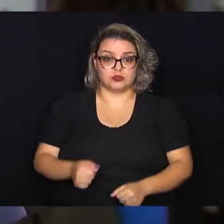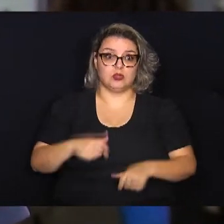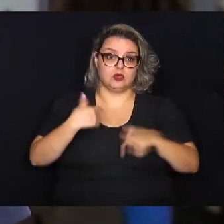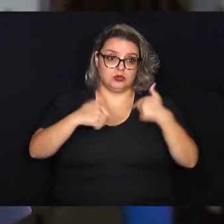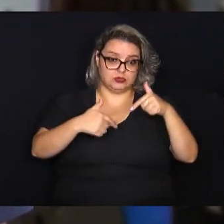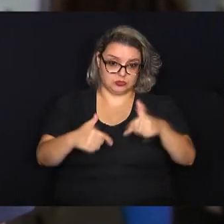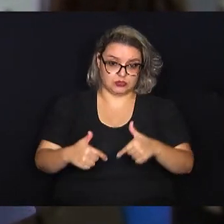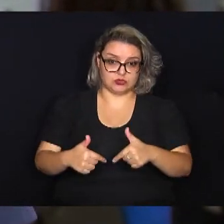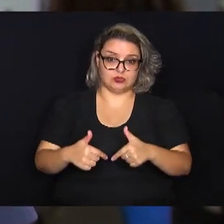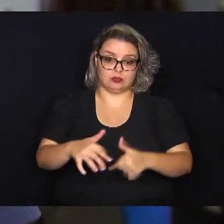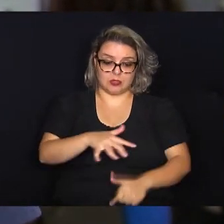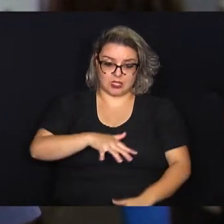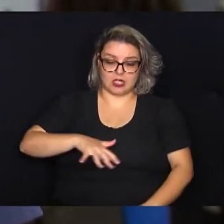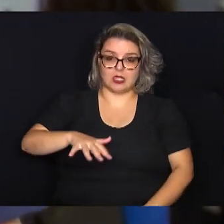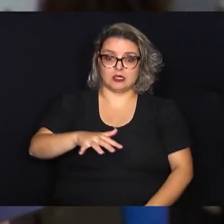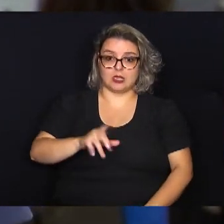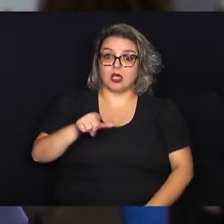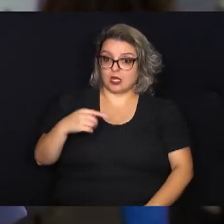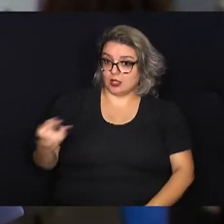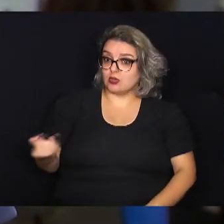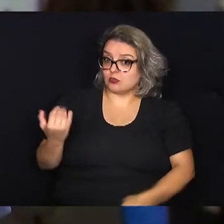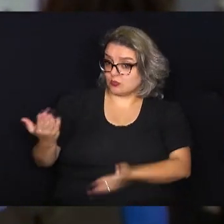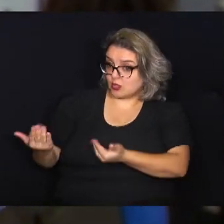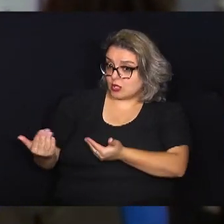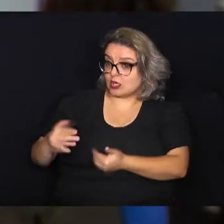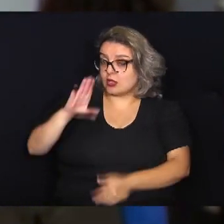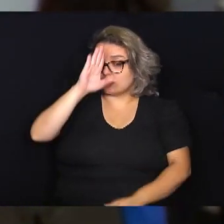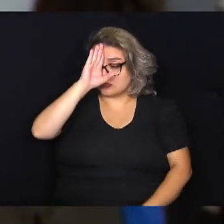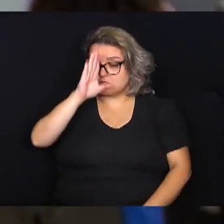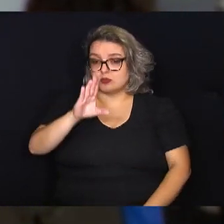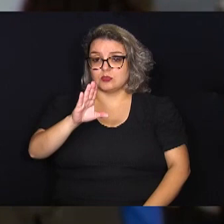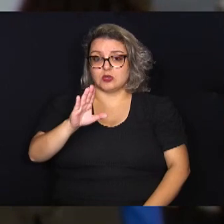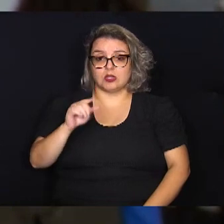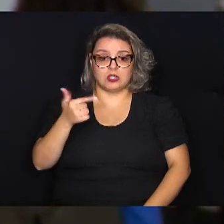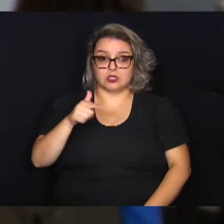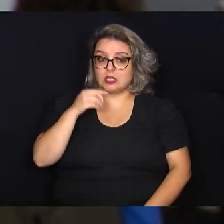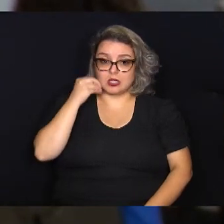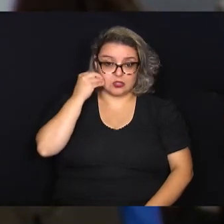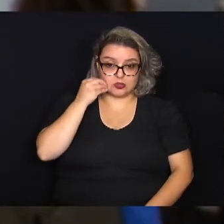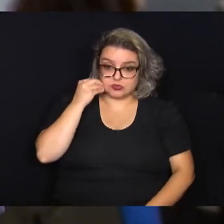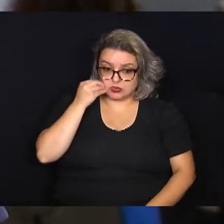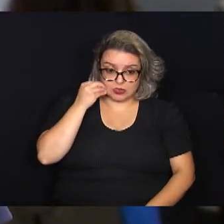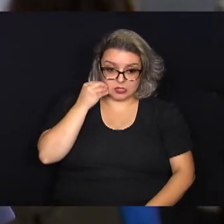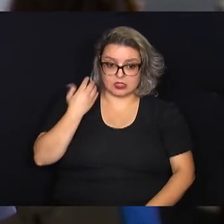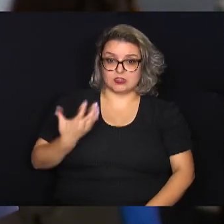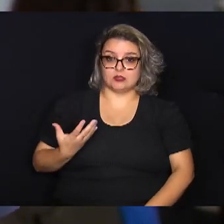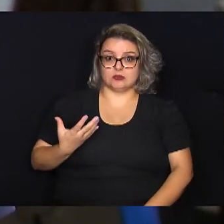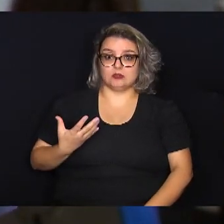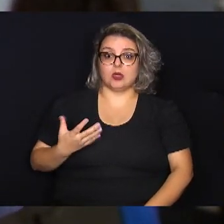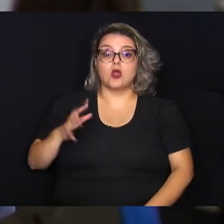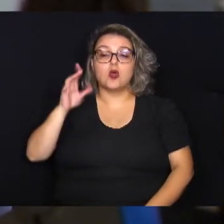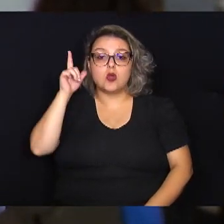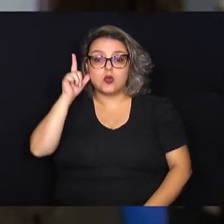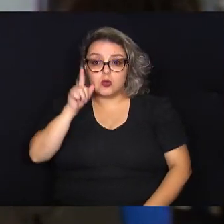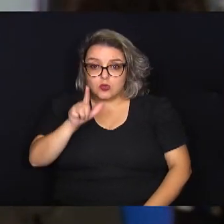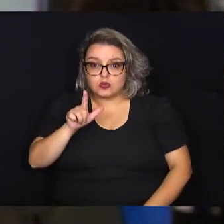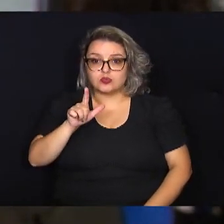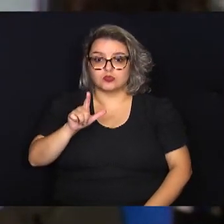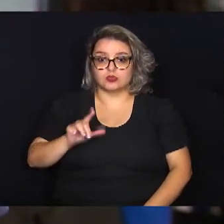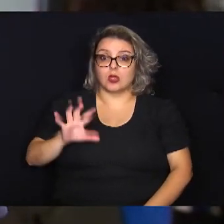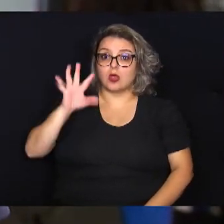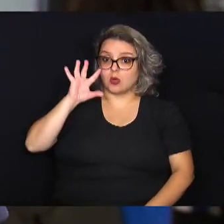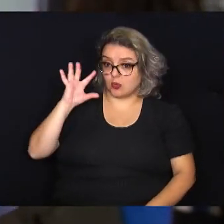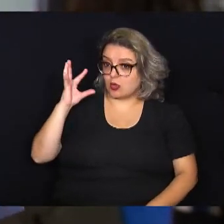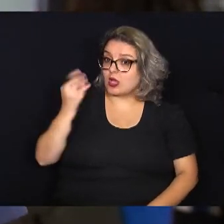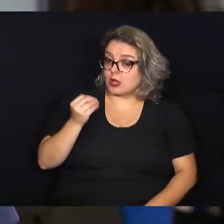bastante importante para que o jovem, principalmente aquele que não tem experiência, adquira conhecimentos que